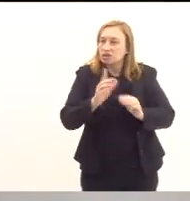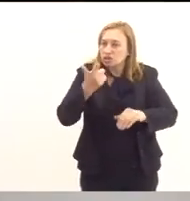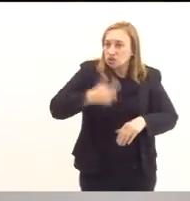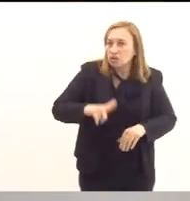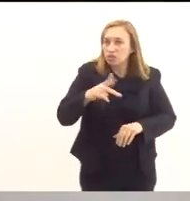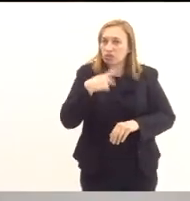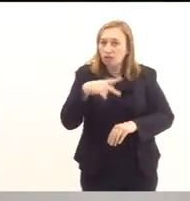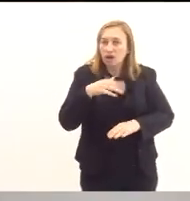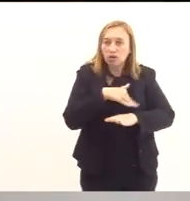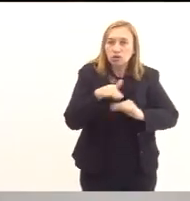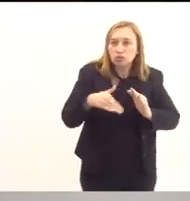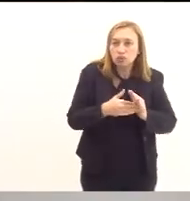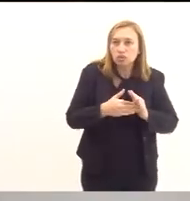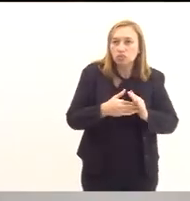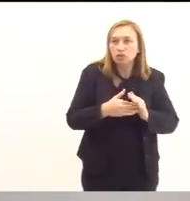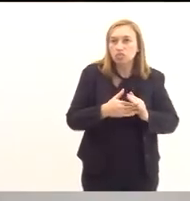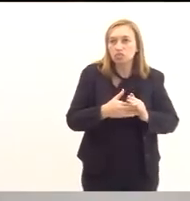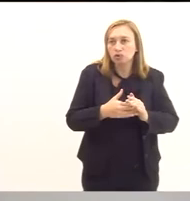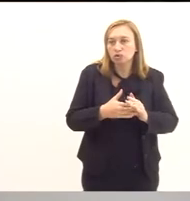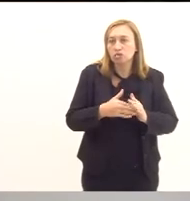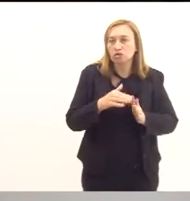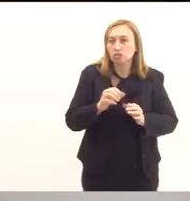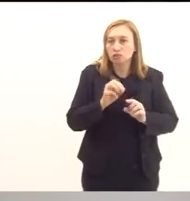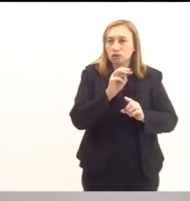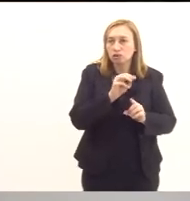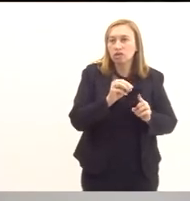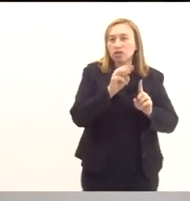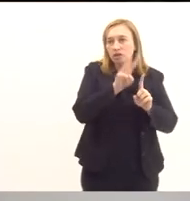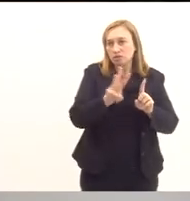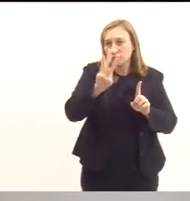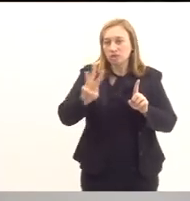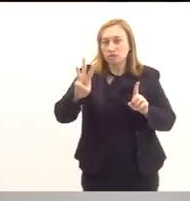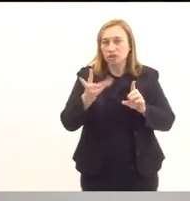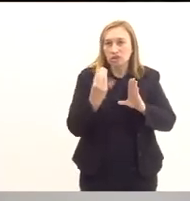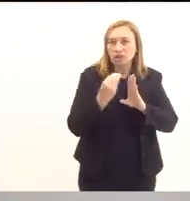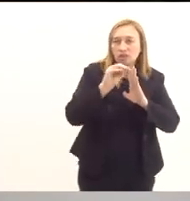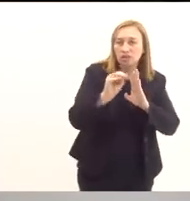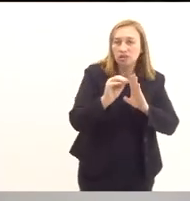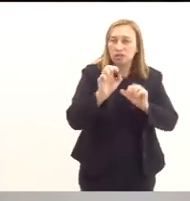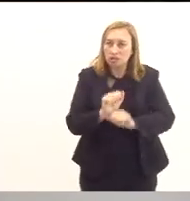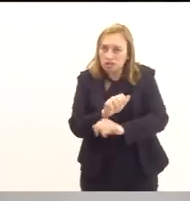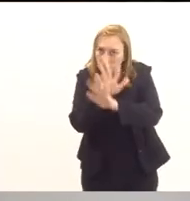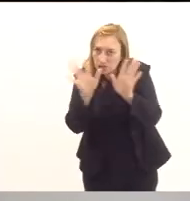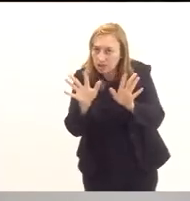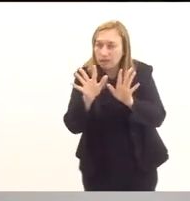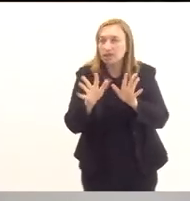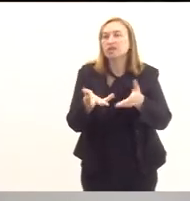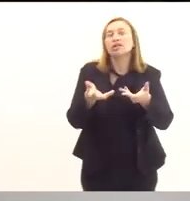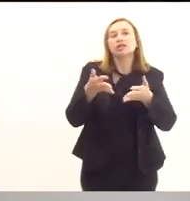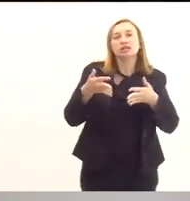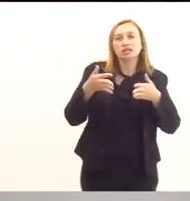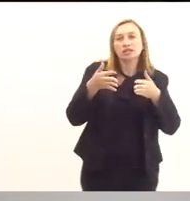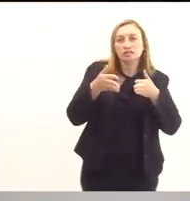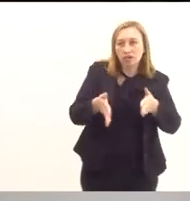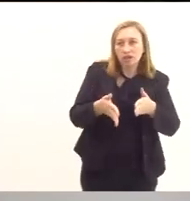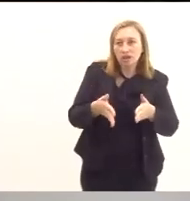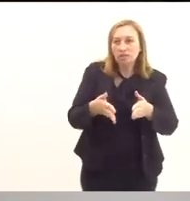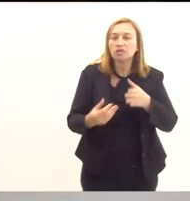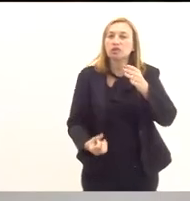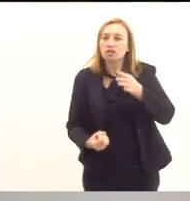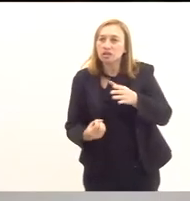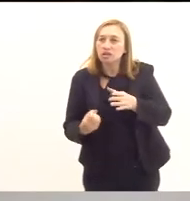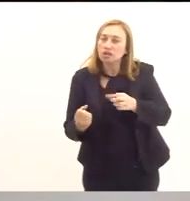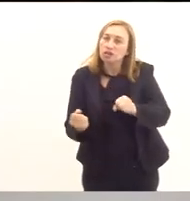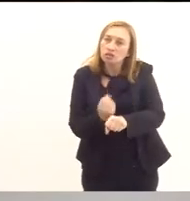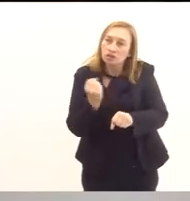uma vez o reforço todos os beneficiários estão publicados no nosso site Então a gente tem essas são de Transparência uma seção específica do reconstruir